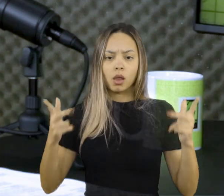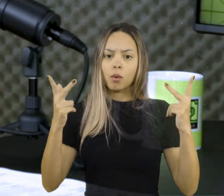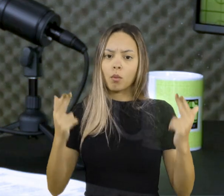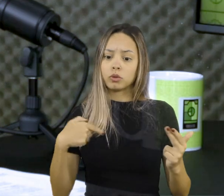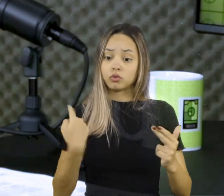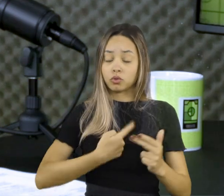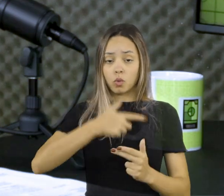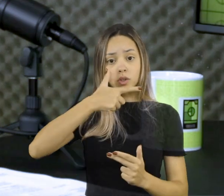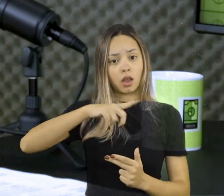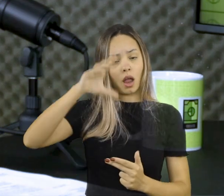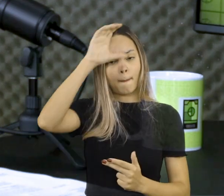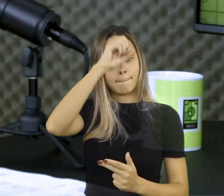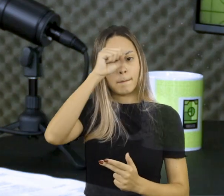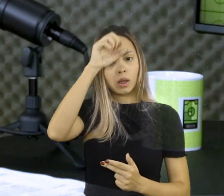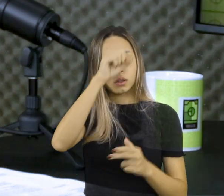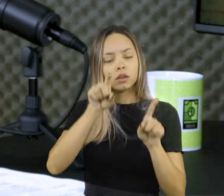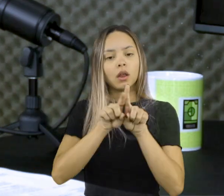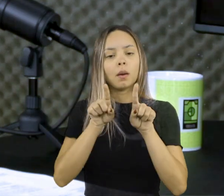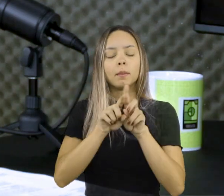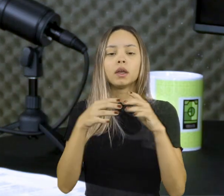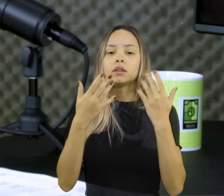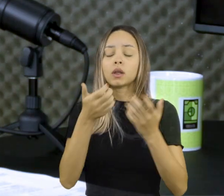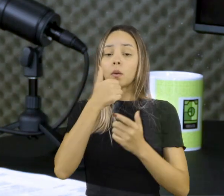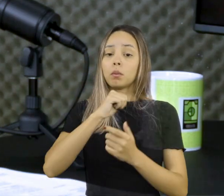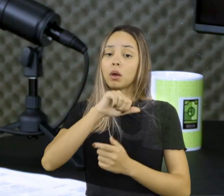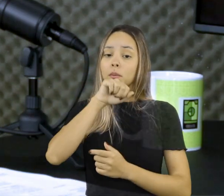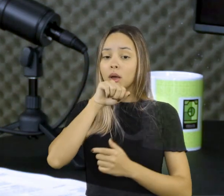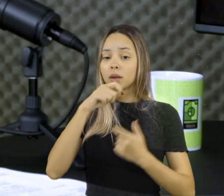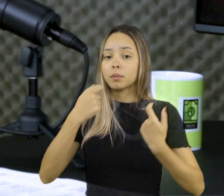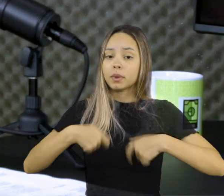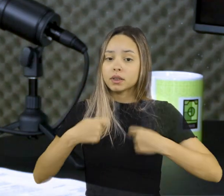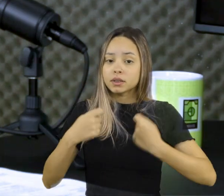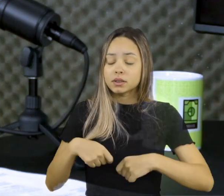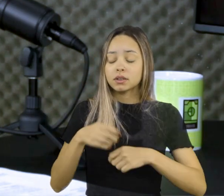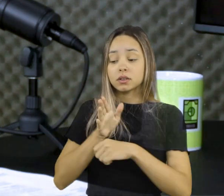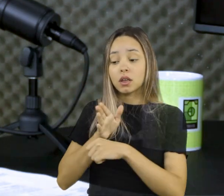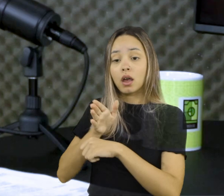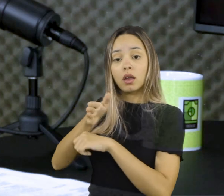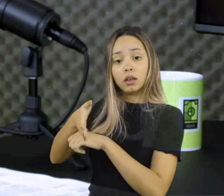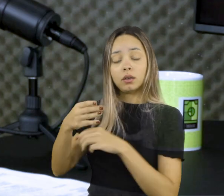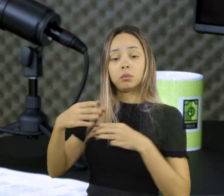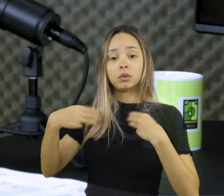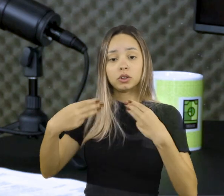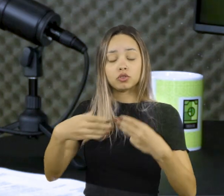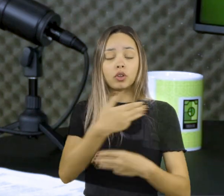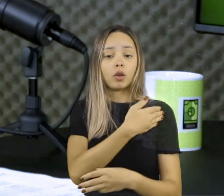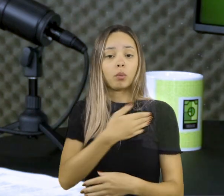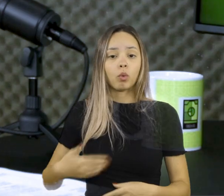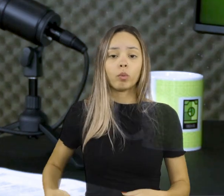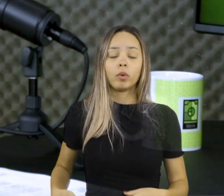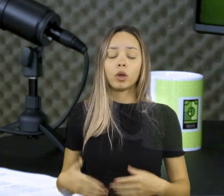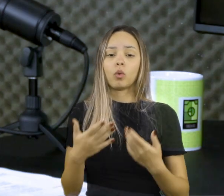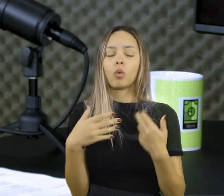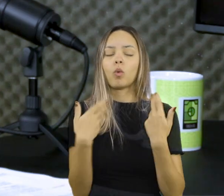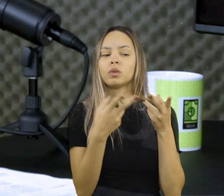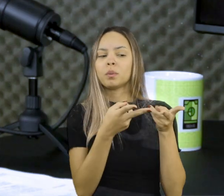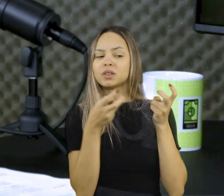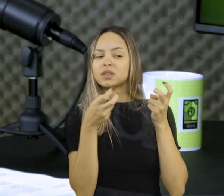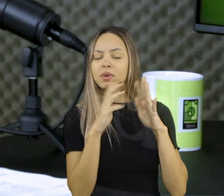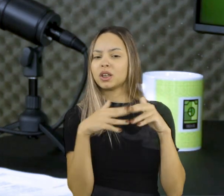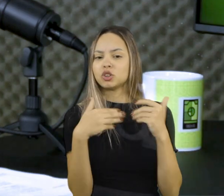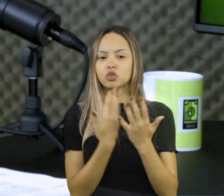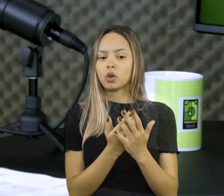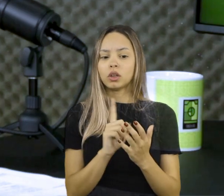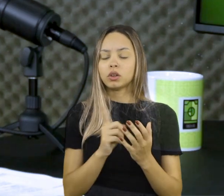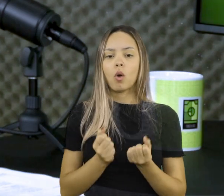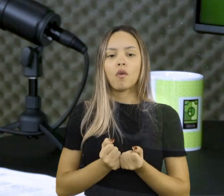aprende. Então, essa mãe, ela precisa se dirigir ao Ministério Público quando ela vê que a escola não oferta aquilo